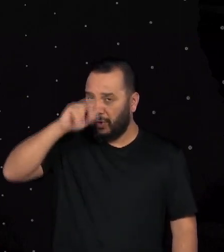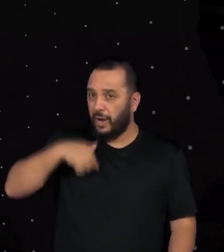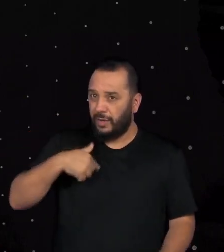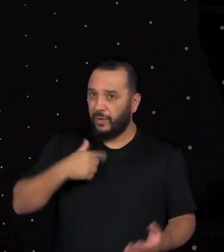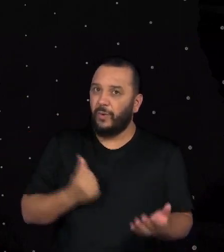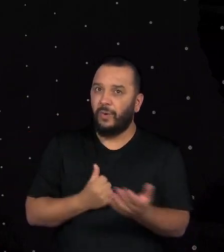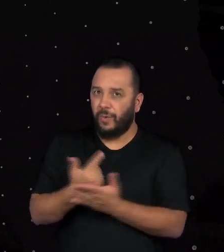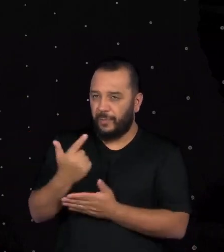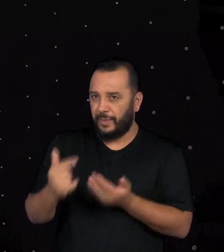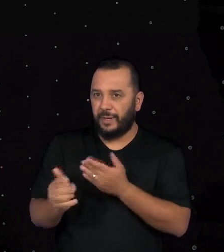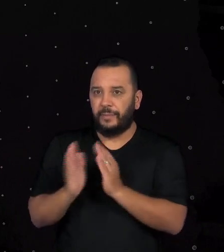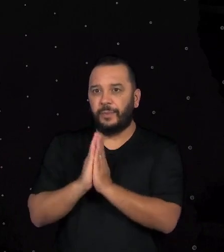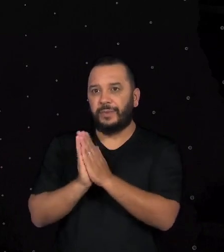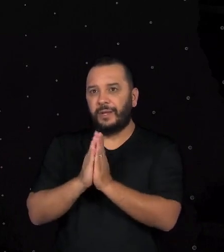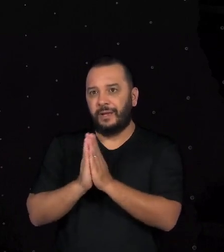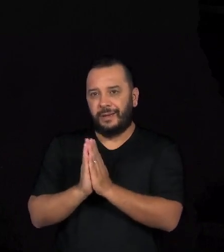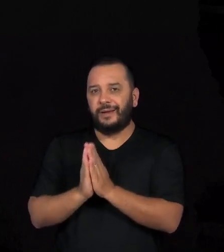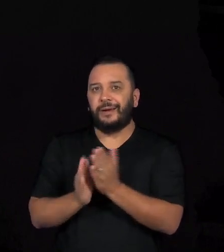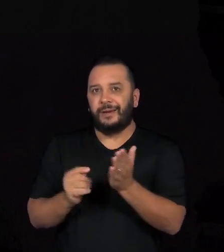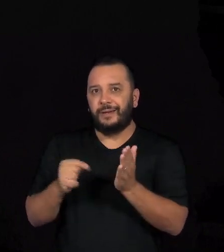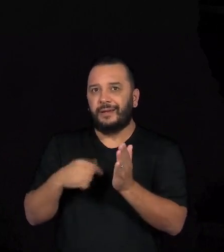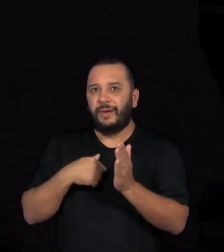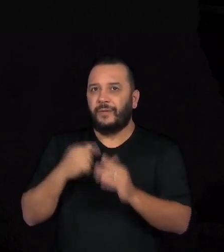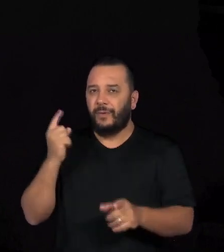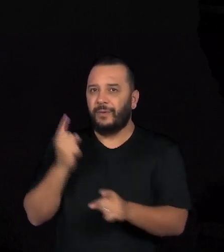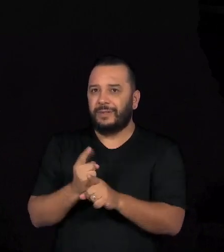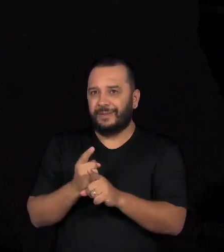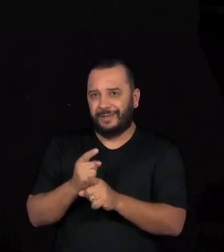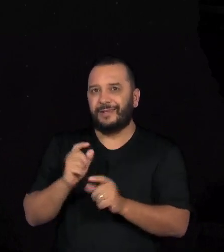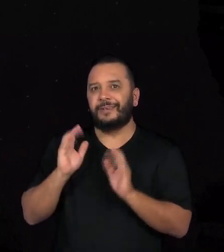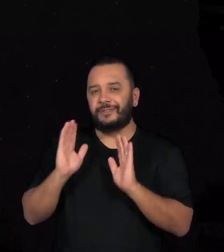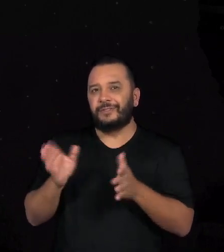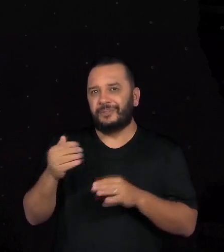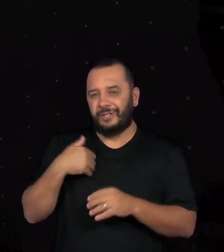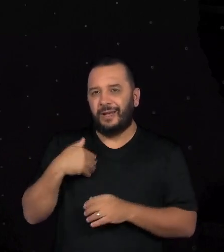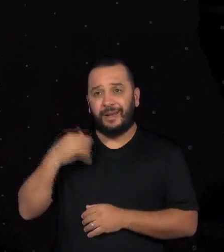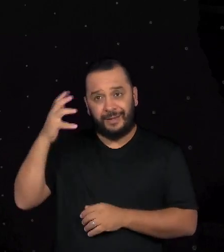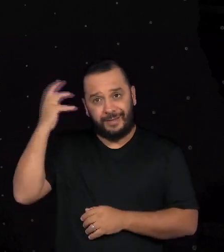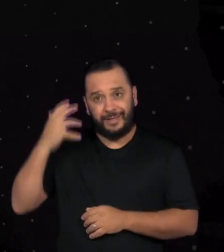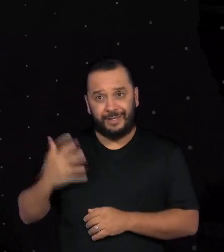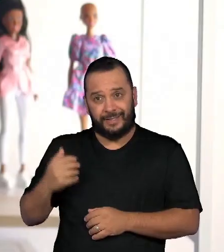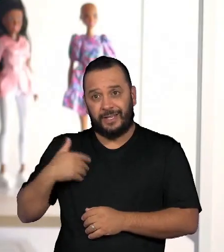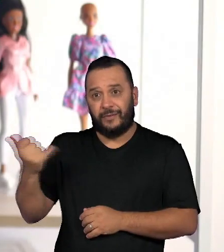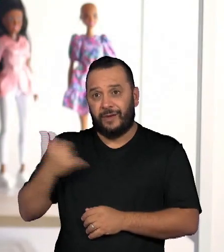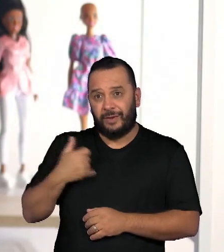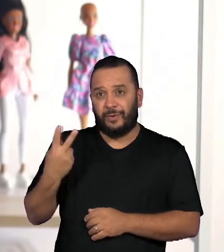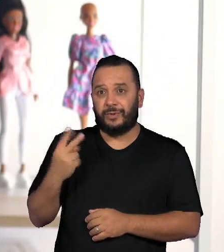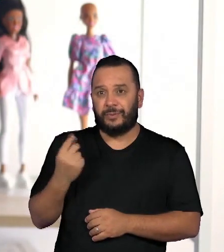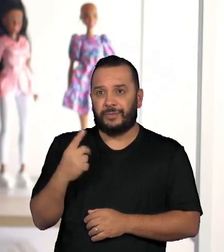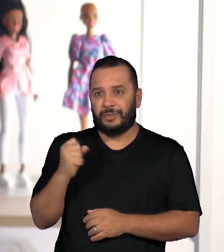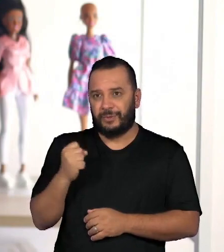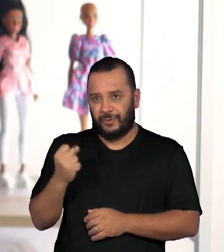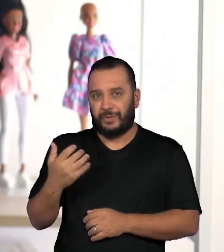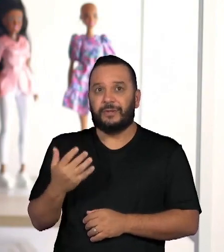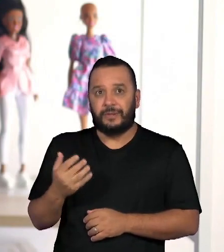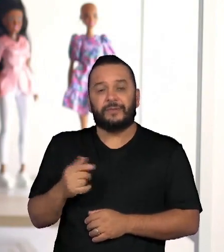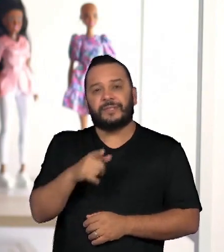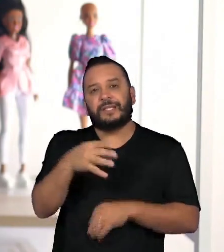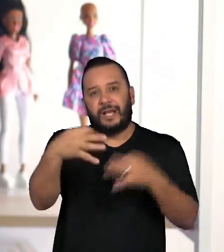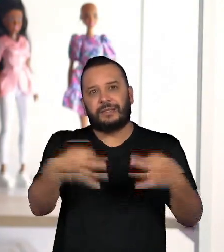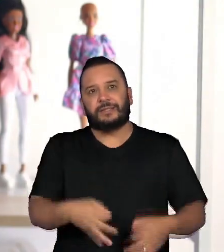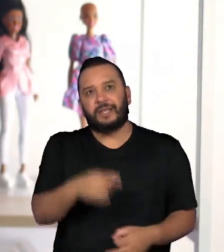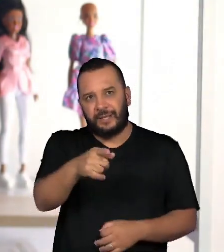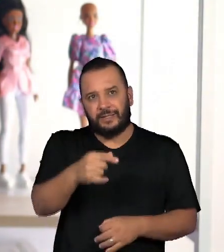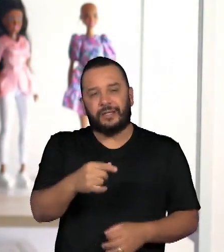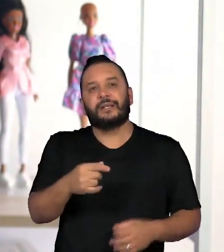saía pro rolê, eu encontrei a Cris. E ela falou pra mim, isso foi em 2018, e ela falou assim pra mim, você tá certa,